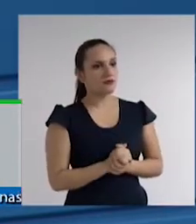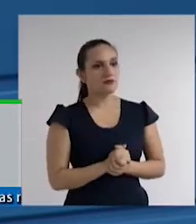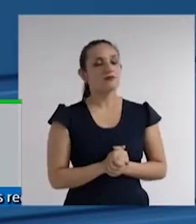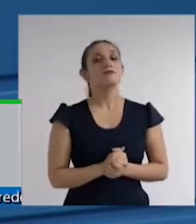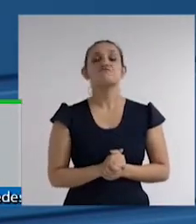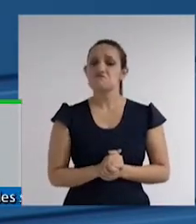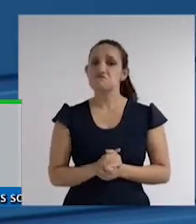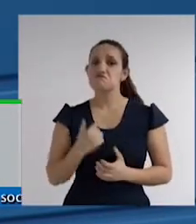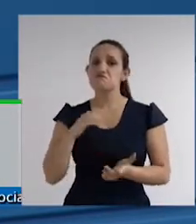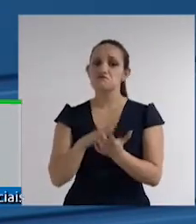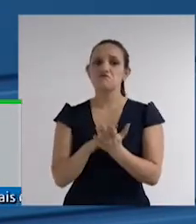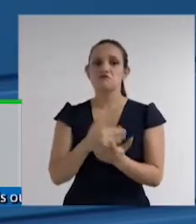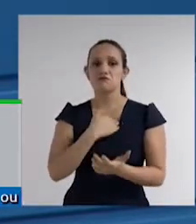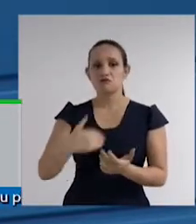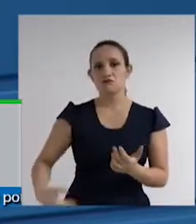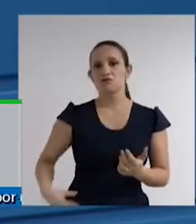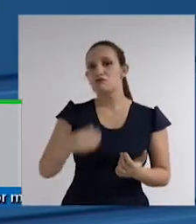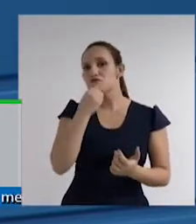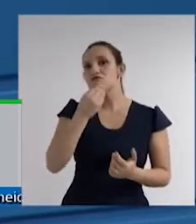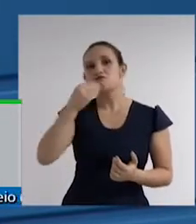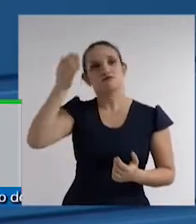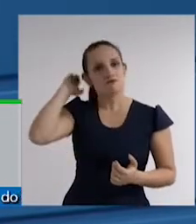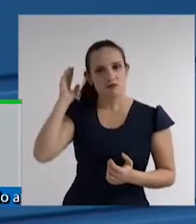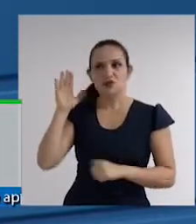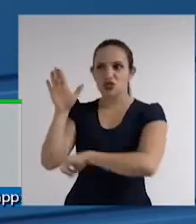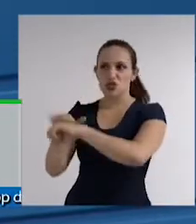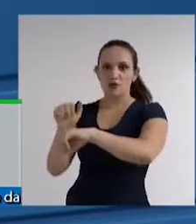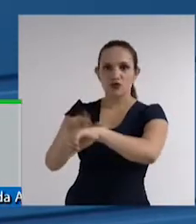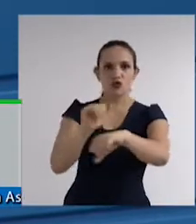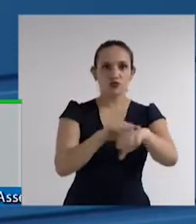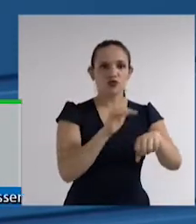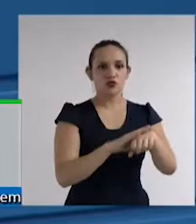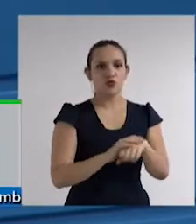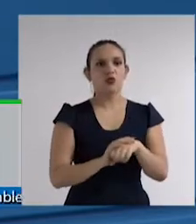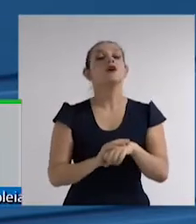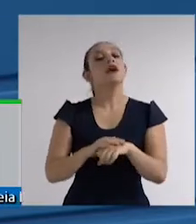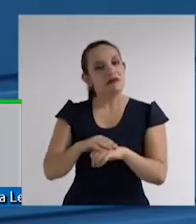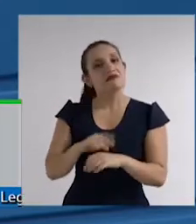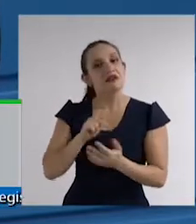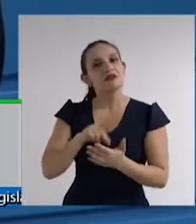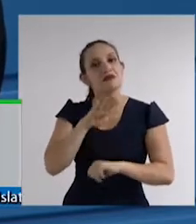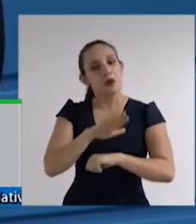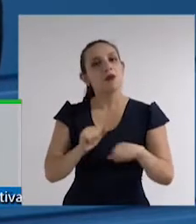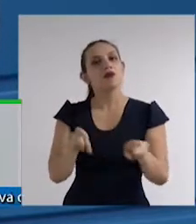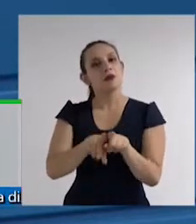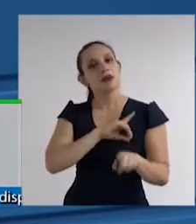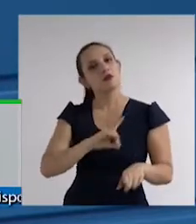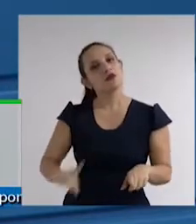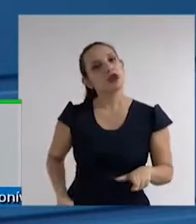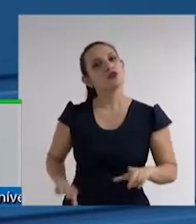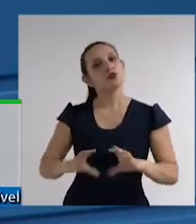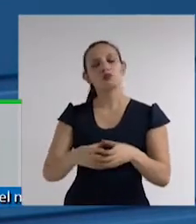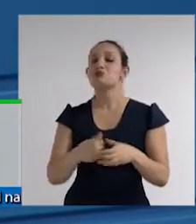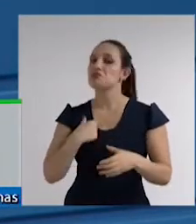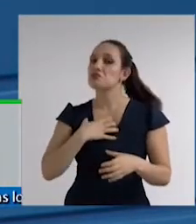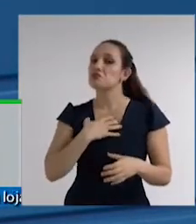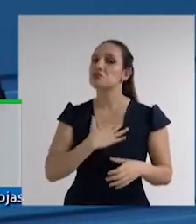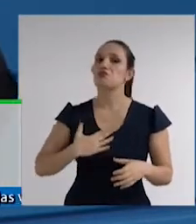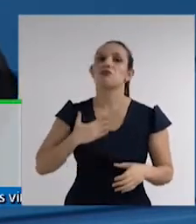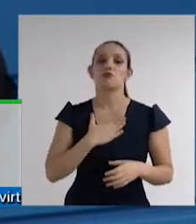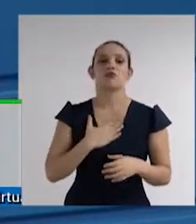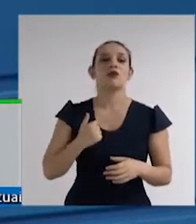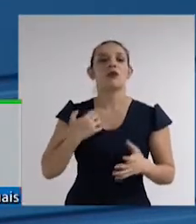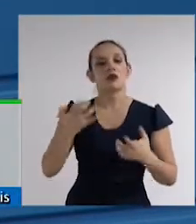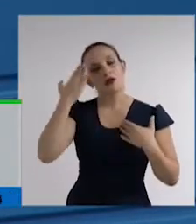nosso governador Reinaldo em fazer essa reunião e chamar o parlamento para estar presente. E quero aqui agradecer